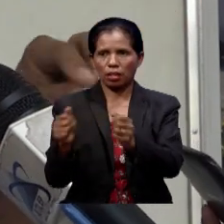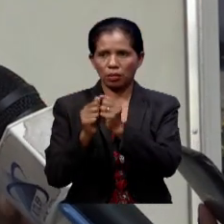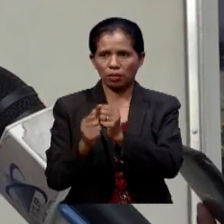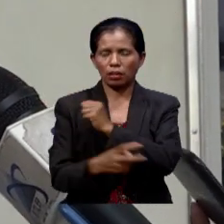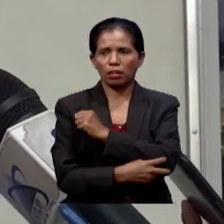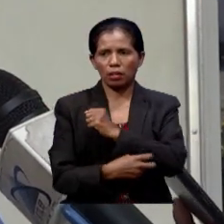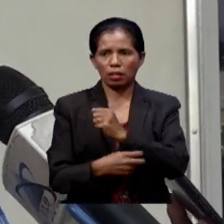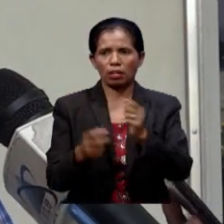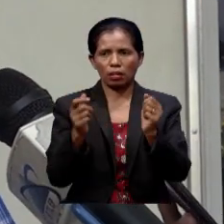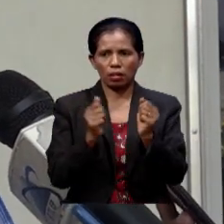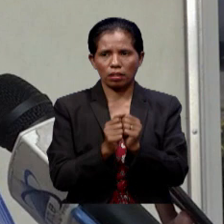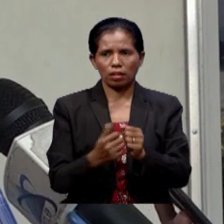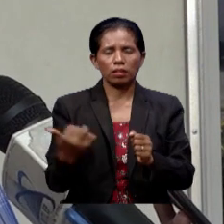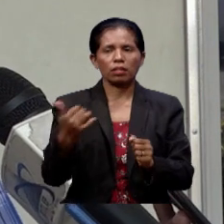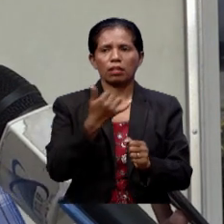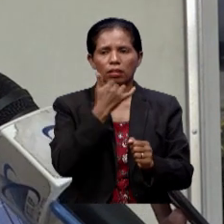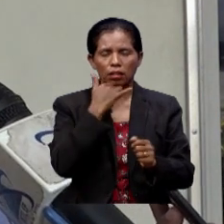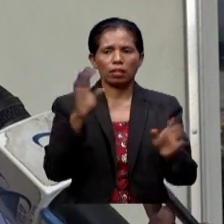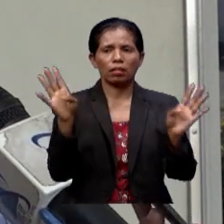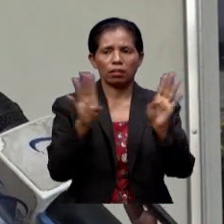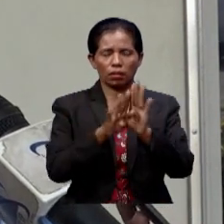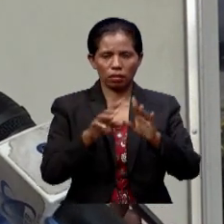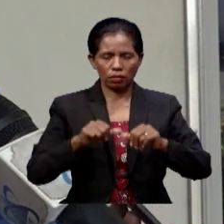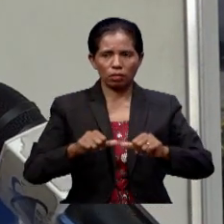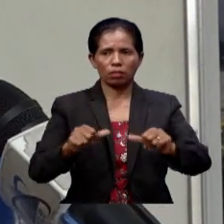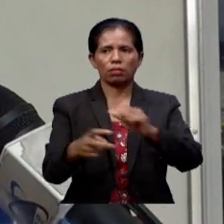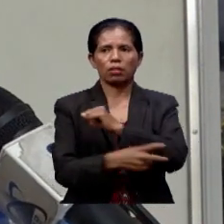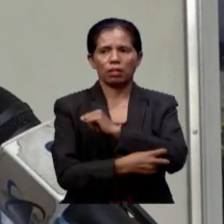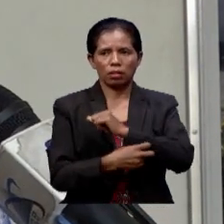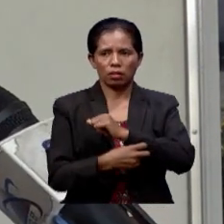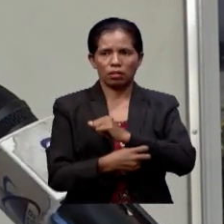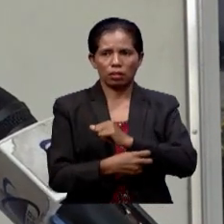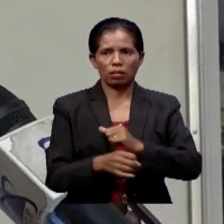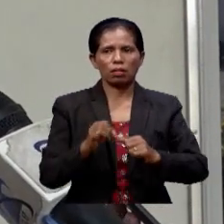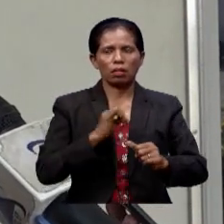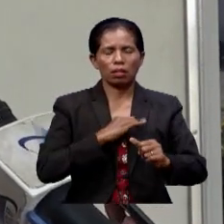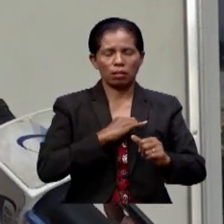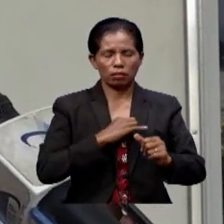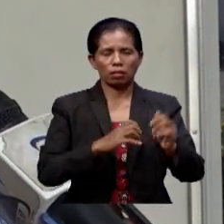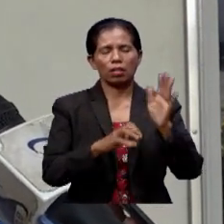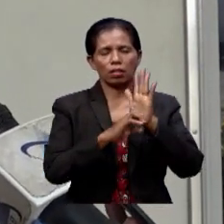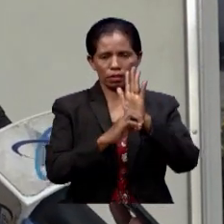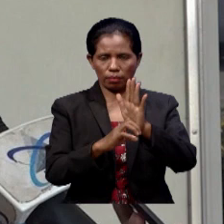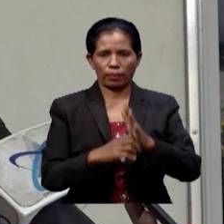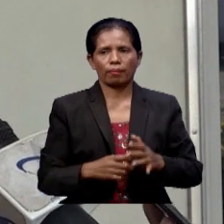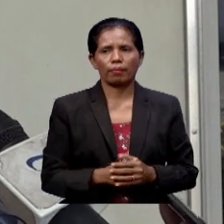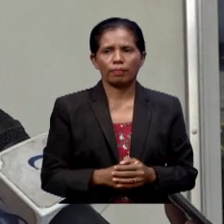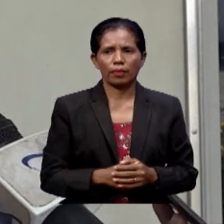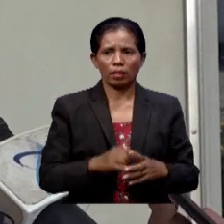tem, se ne sala ne se ataca dia para continuar na alguma fase né há uma comparação né né bem